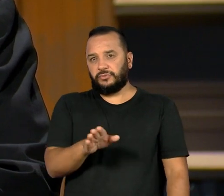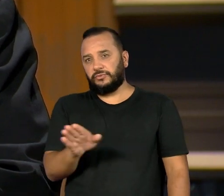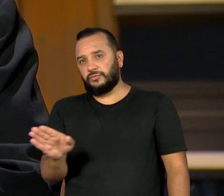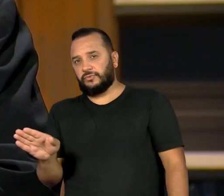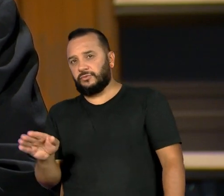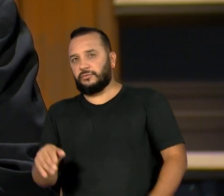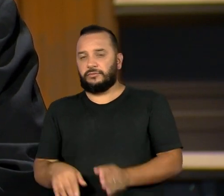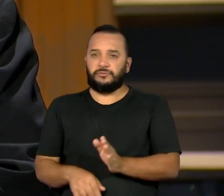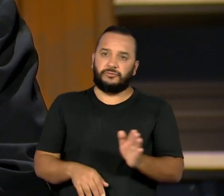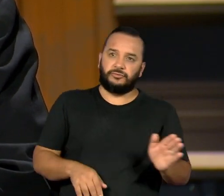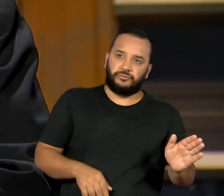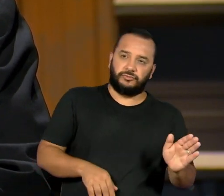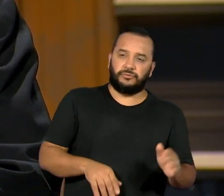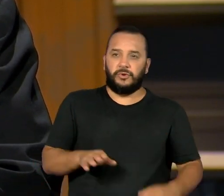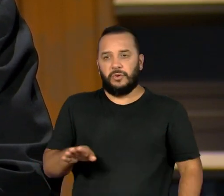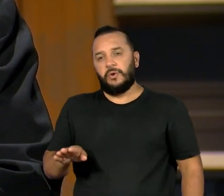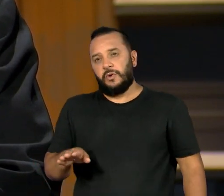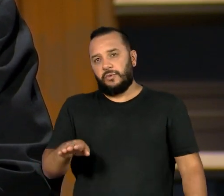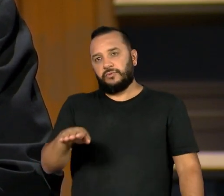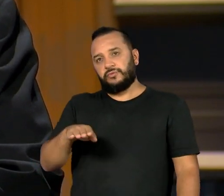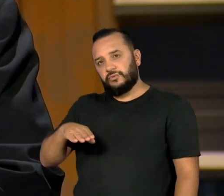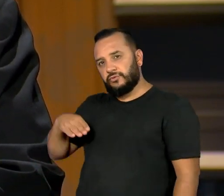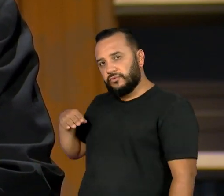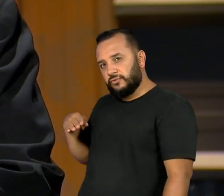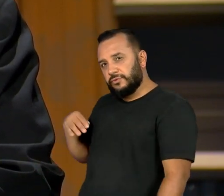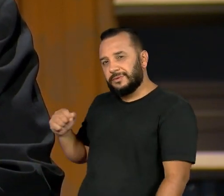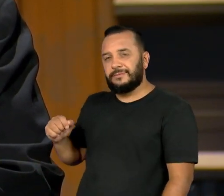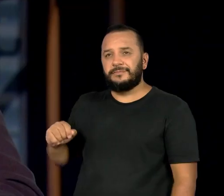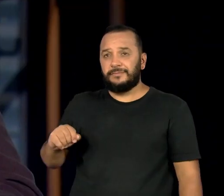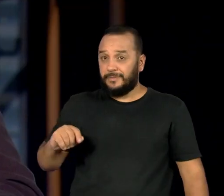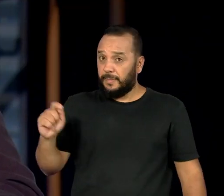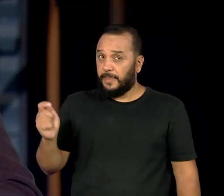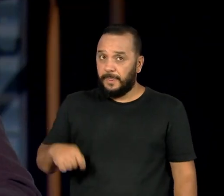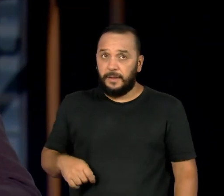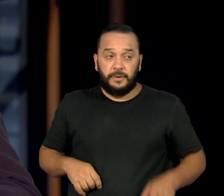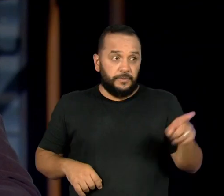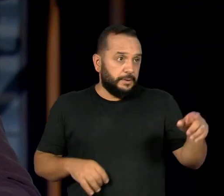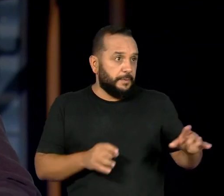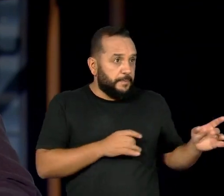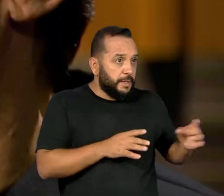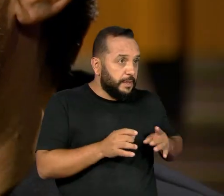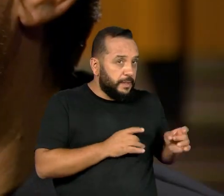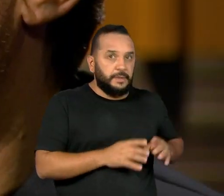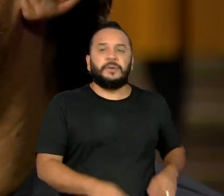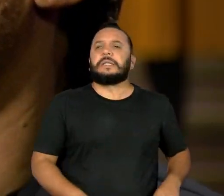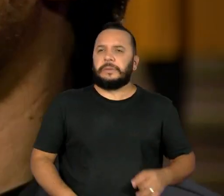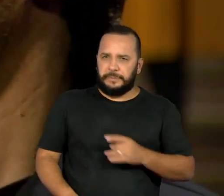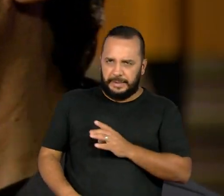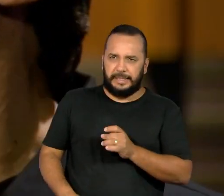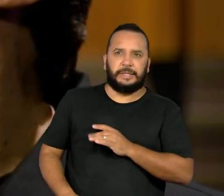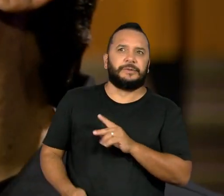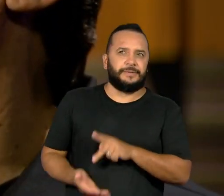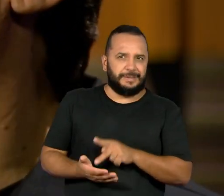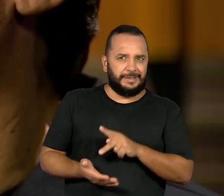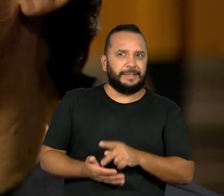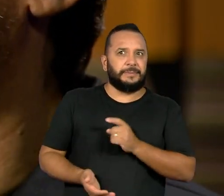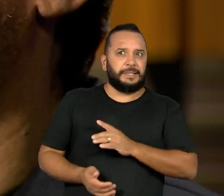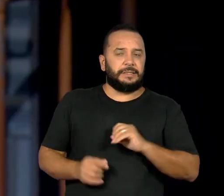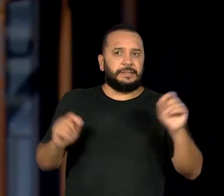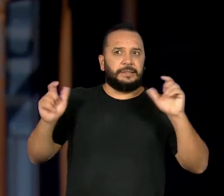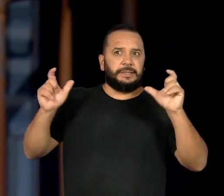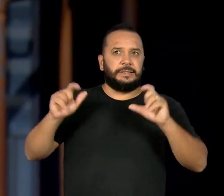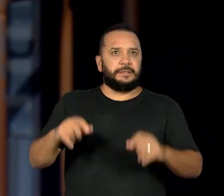vira à direita, ou faz o... Enfim, seja qual for a Você ficou com medo na hora do carro? Muito medo. Muito. E, pavor. E